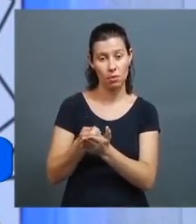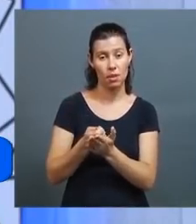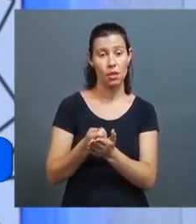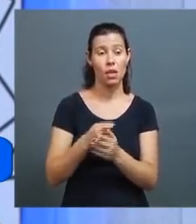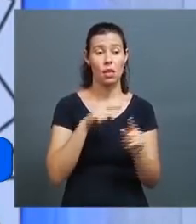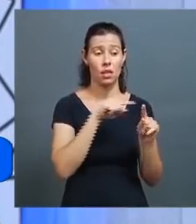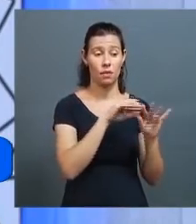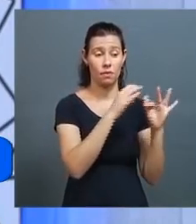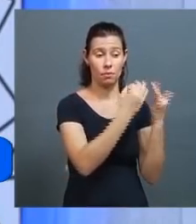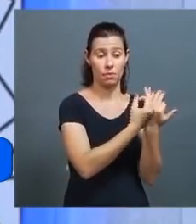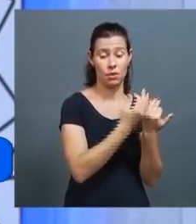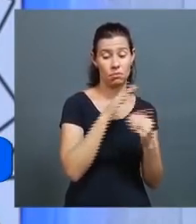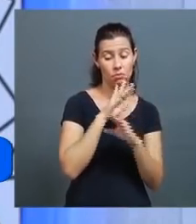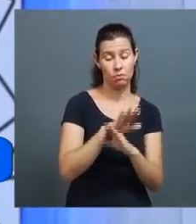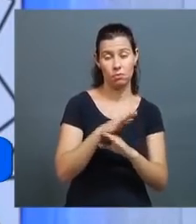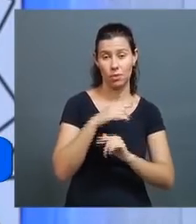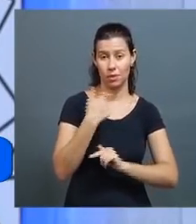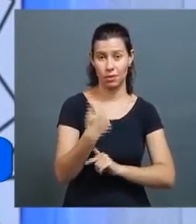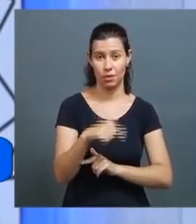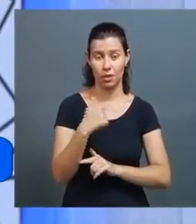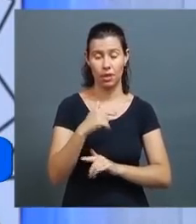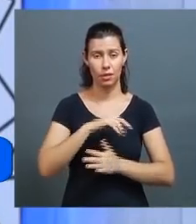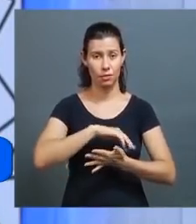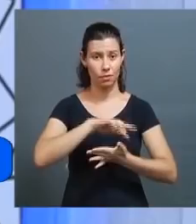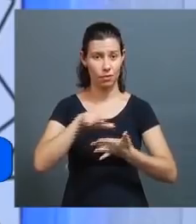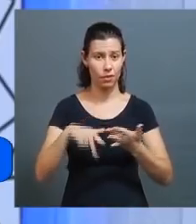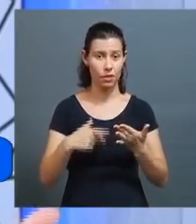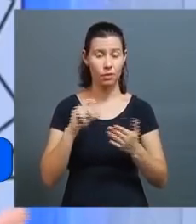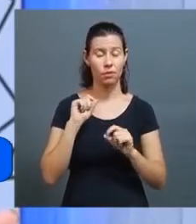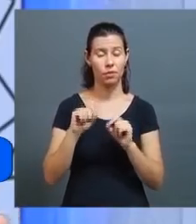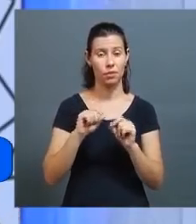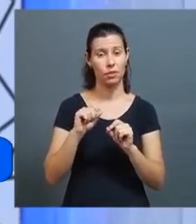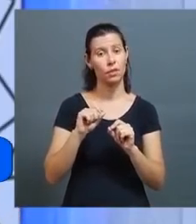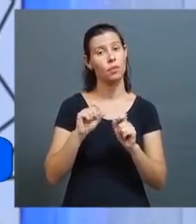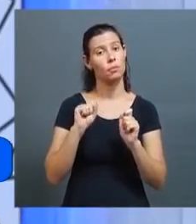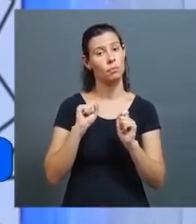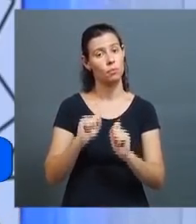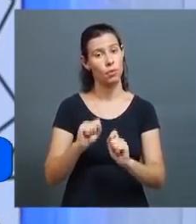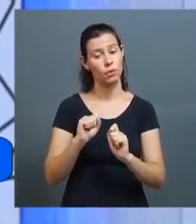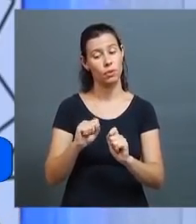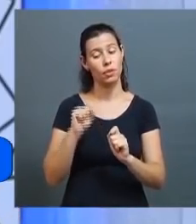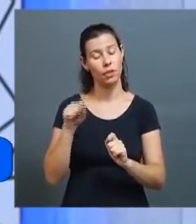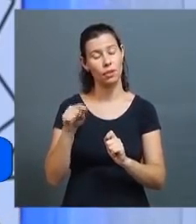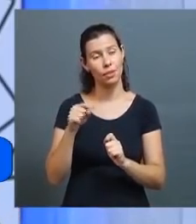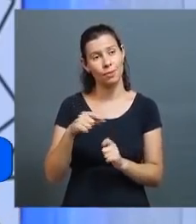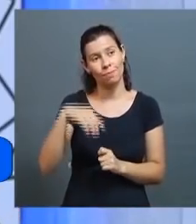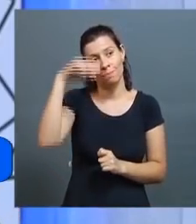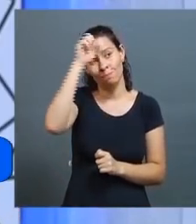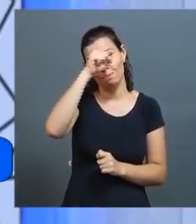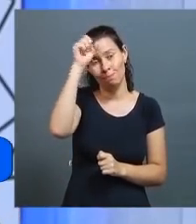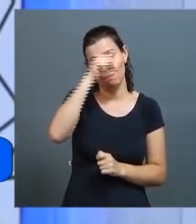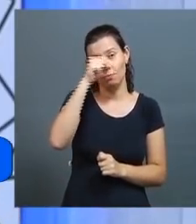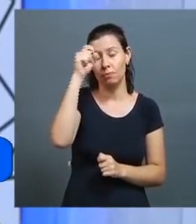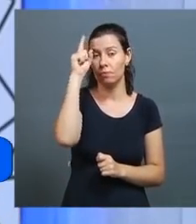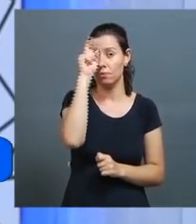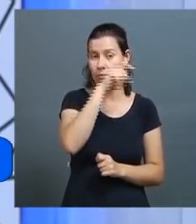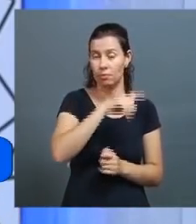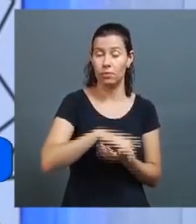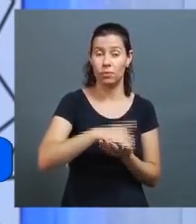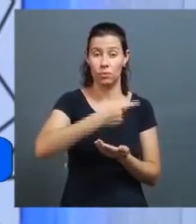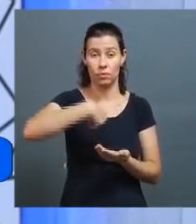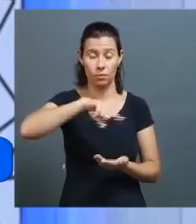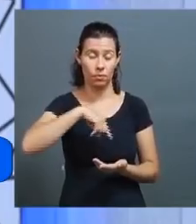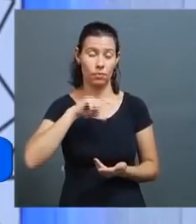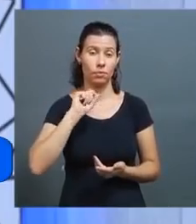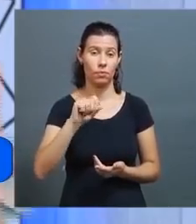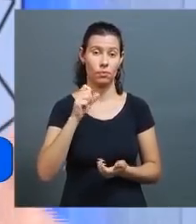é uma combinatória de fatores que pode gerar uma dificuldade, né? Então, a gente não pode dizer, da mesma